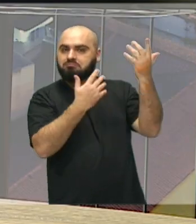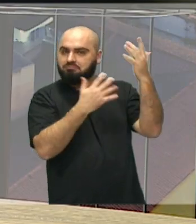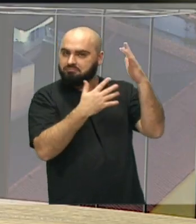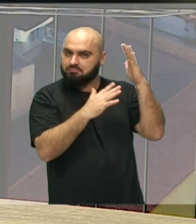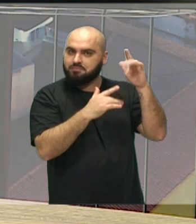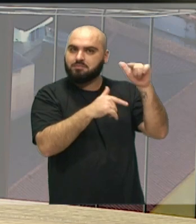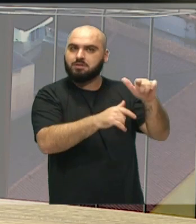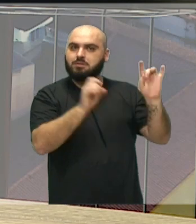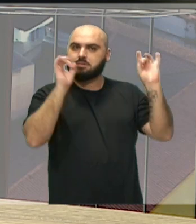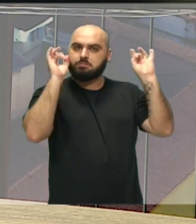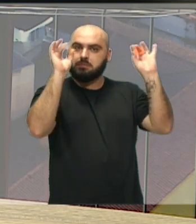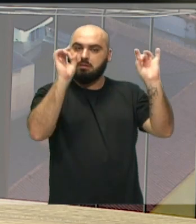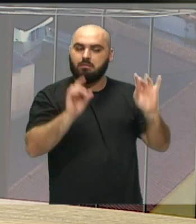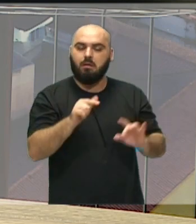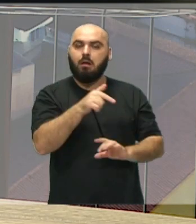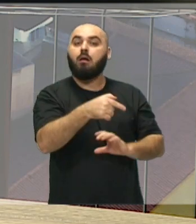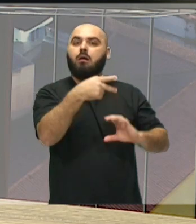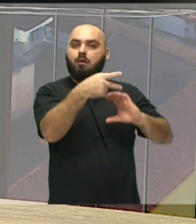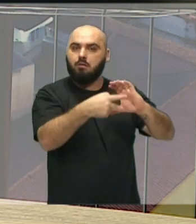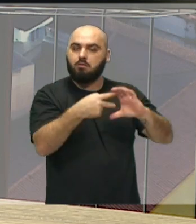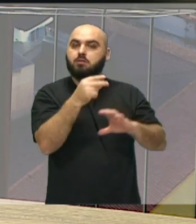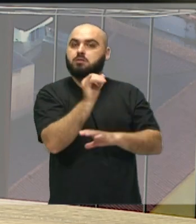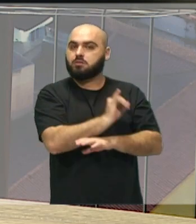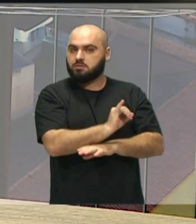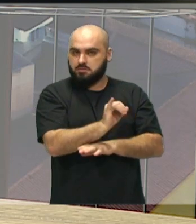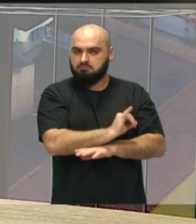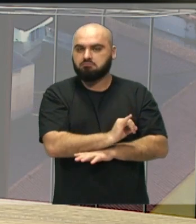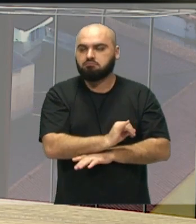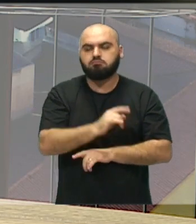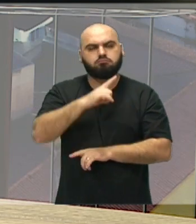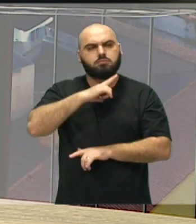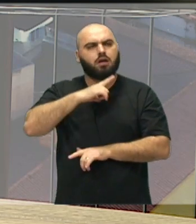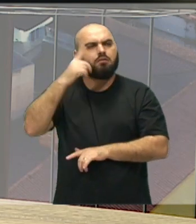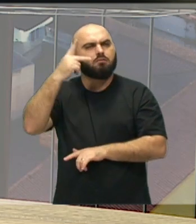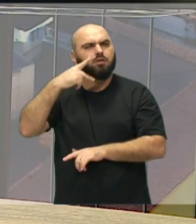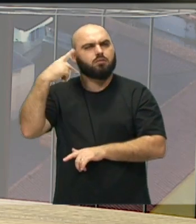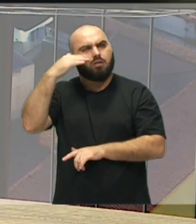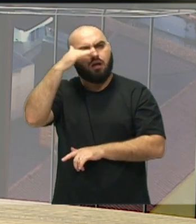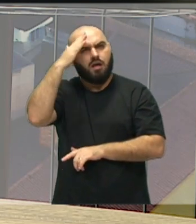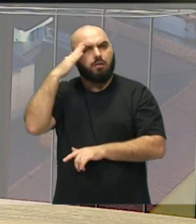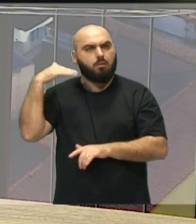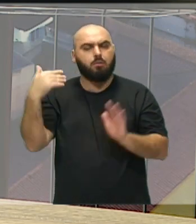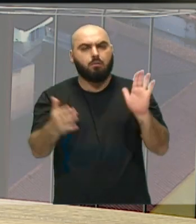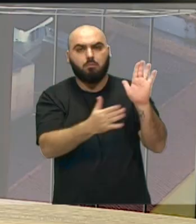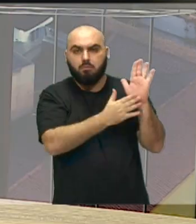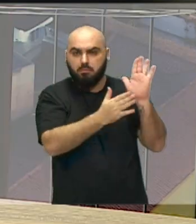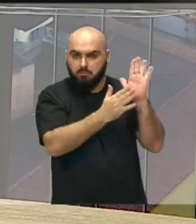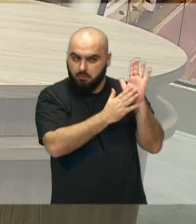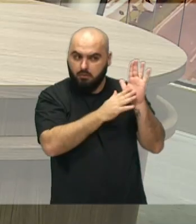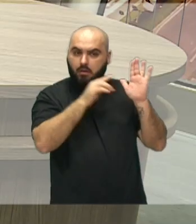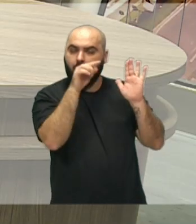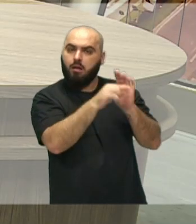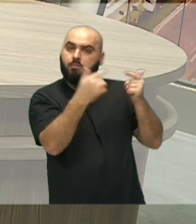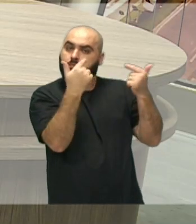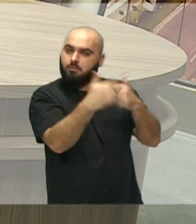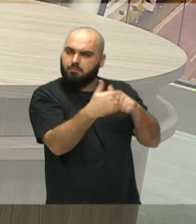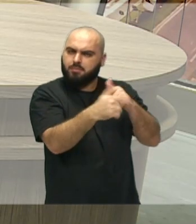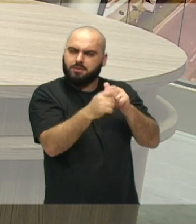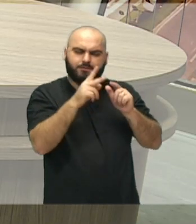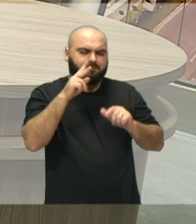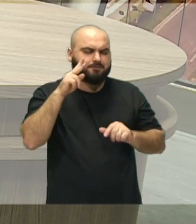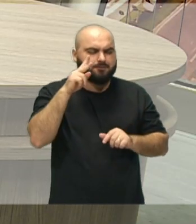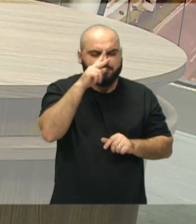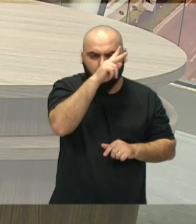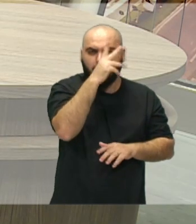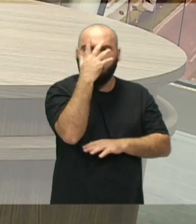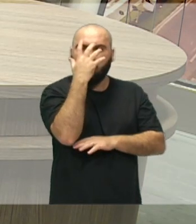uma moção que foi proposta, né, pela vereadora Aline Aranha, que tem a causa animal como uma das suas